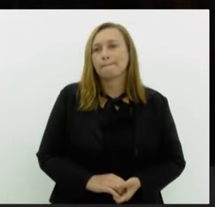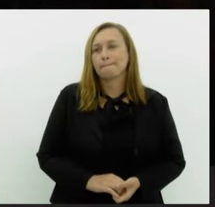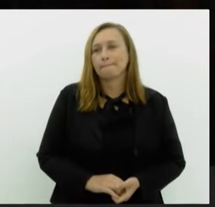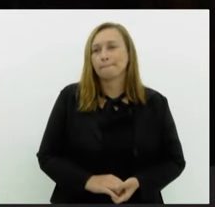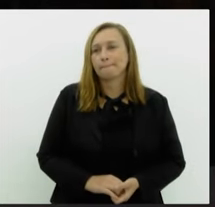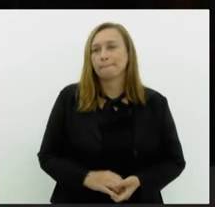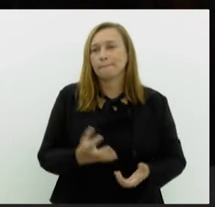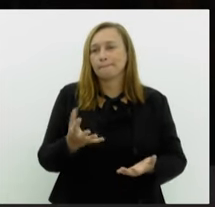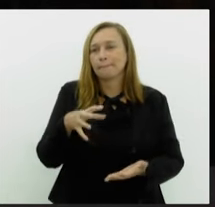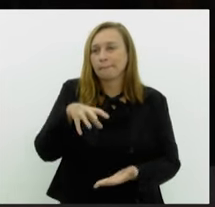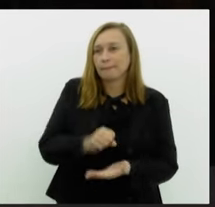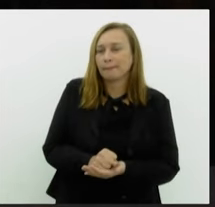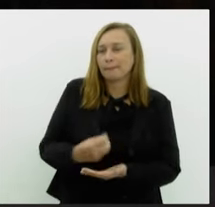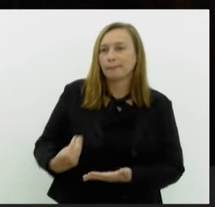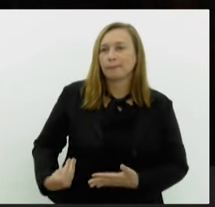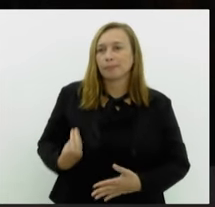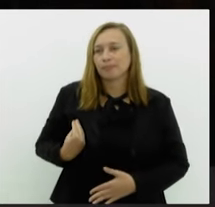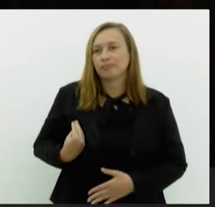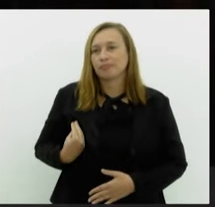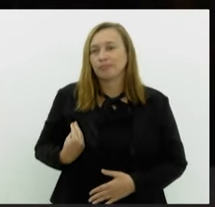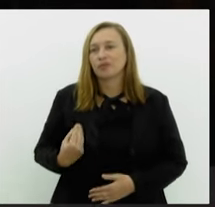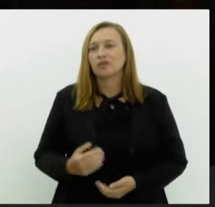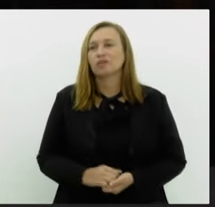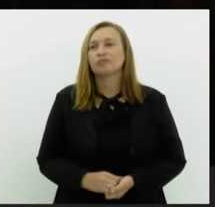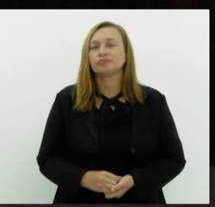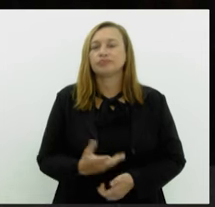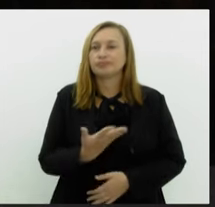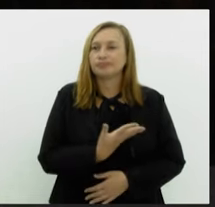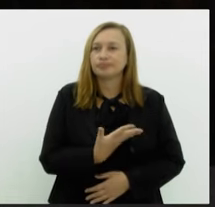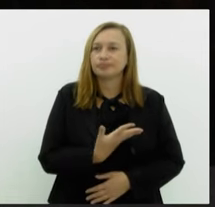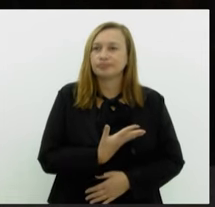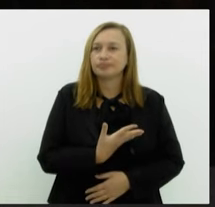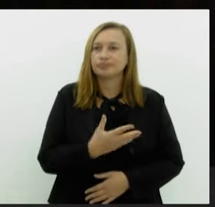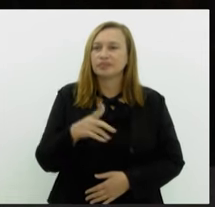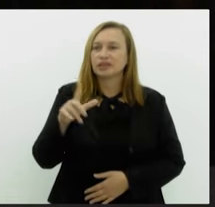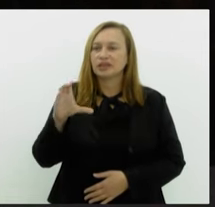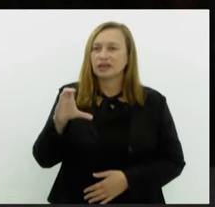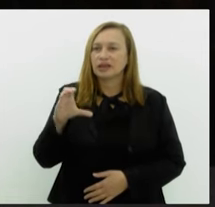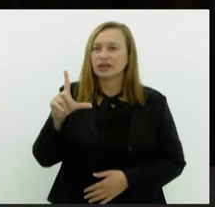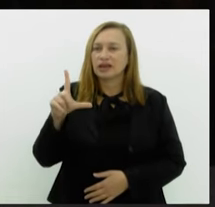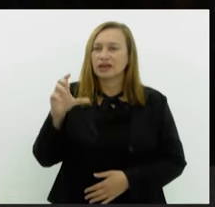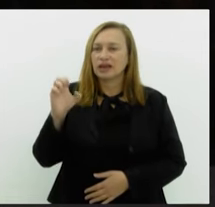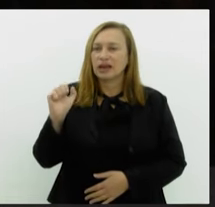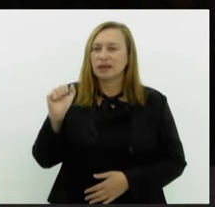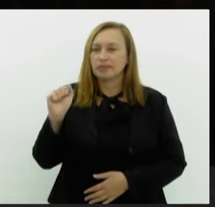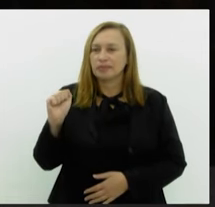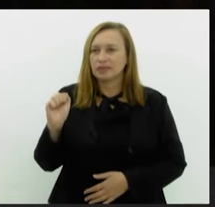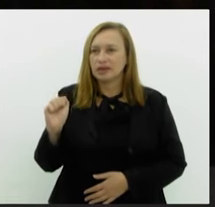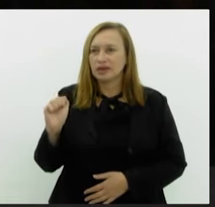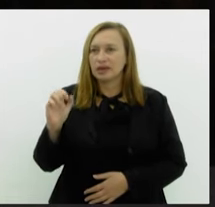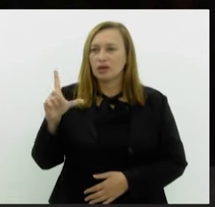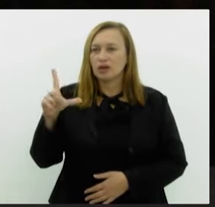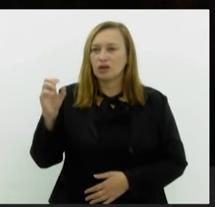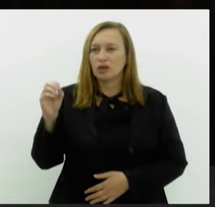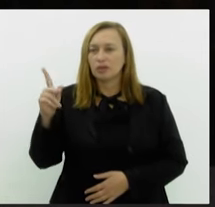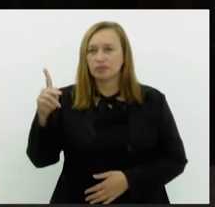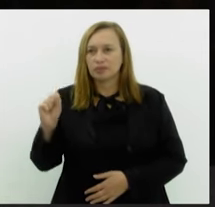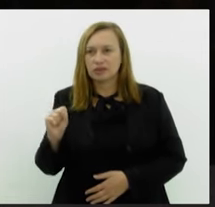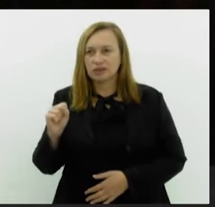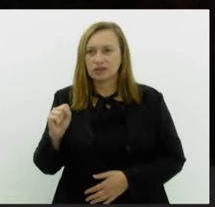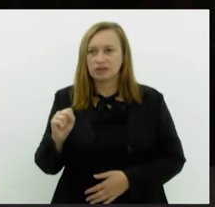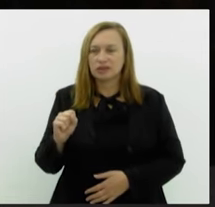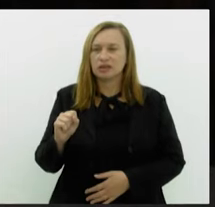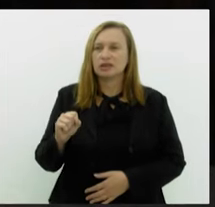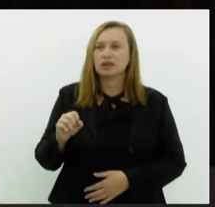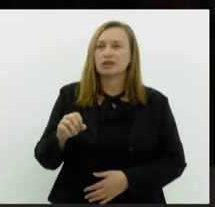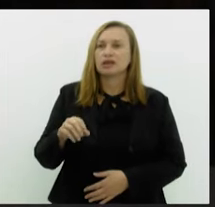Eu quero registrar aqui a presença do nobre amigo Kleber Lopes Jacaré, pré-candidato de Nova